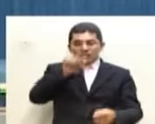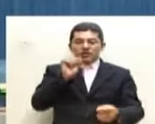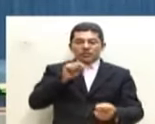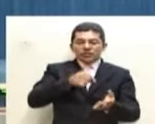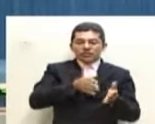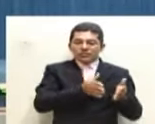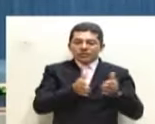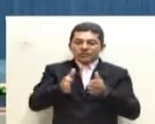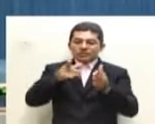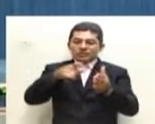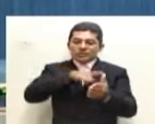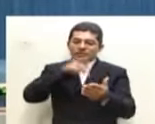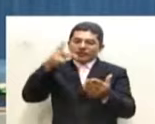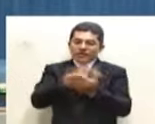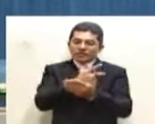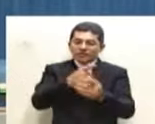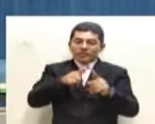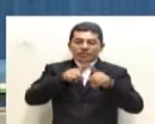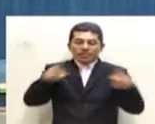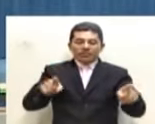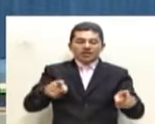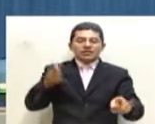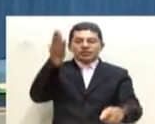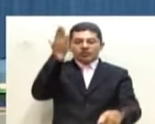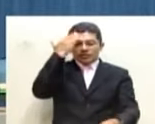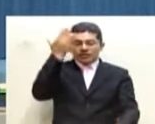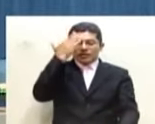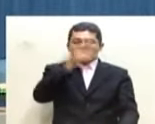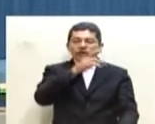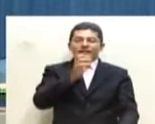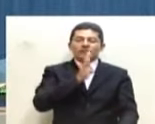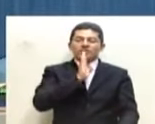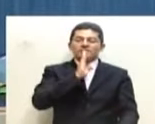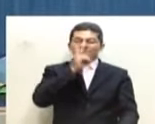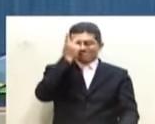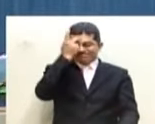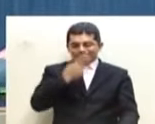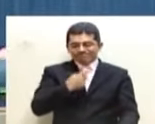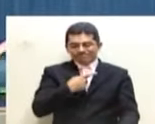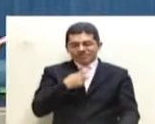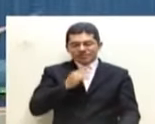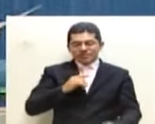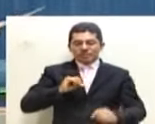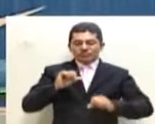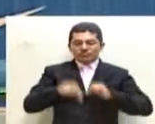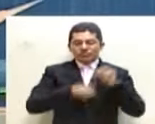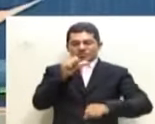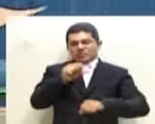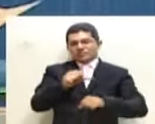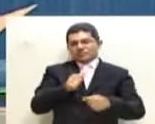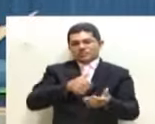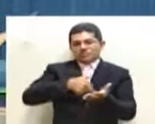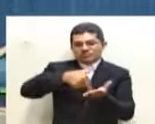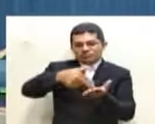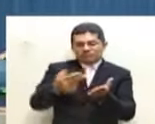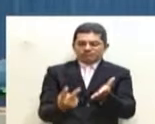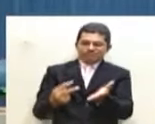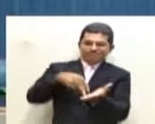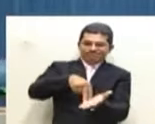errado, mas para ter a grandeza de saber reconhecer e reorientar o caminhar.